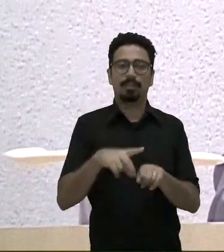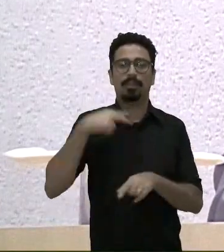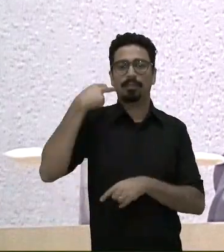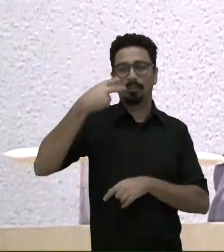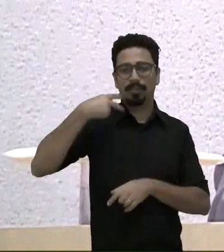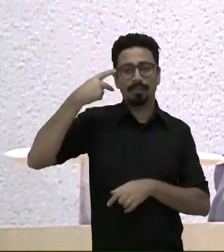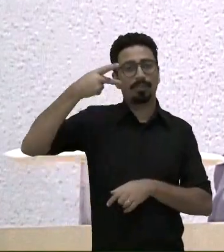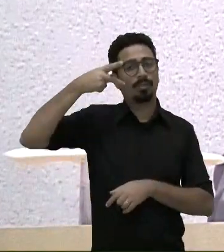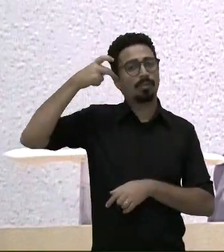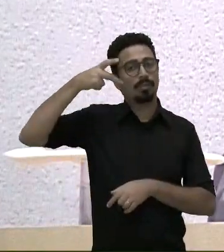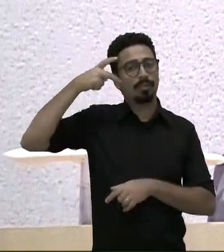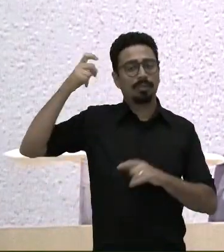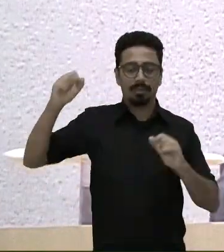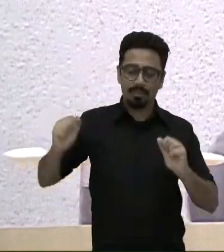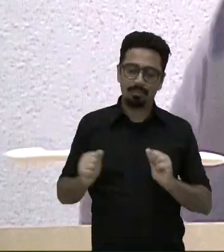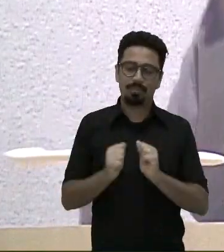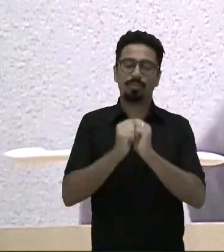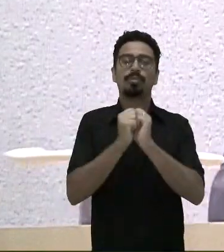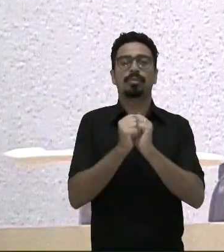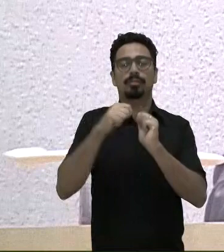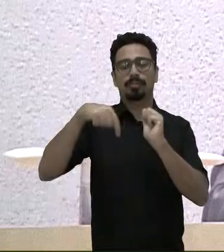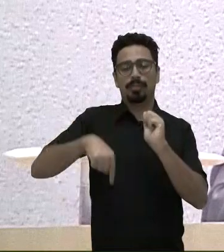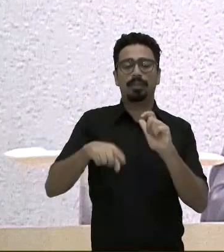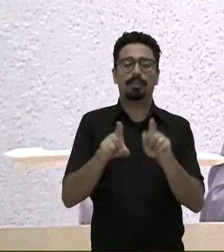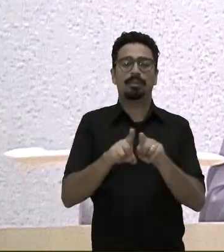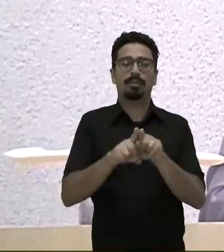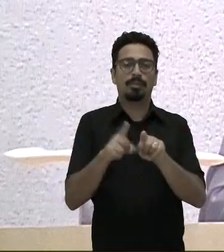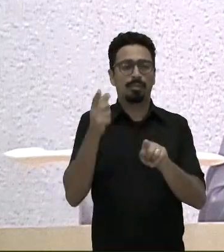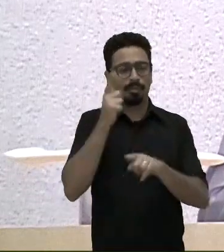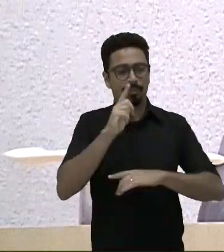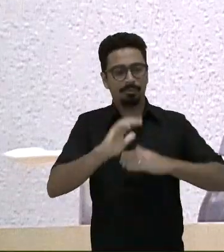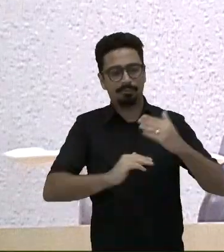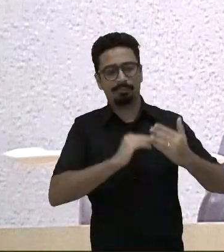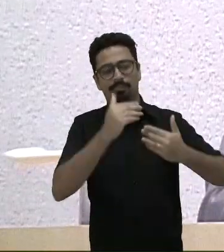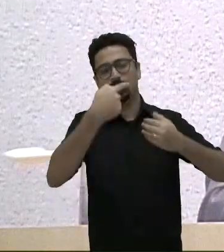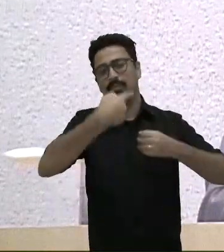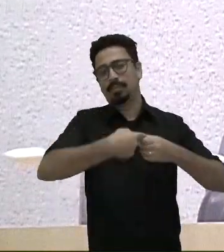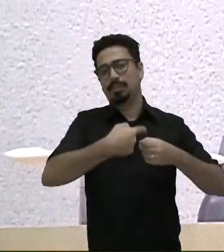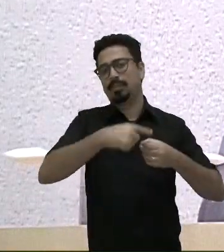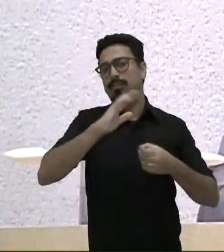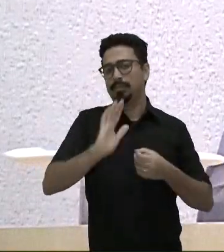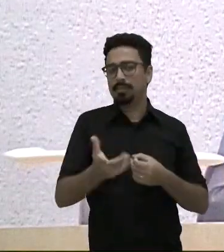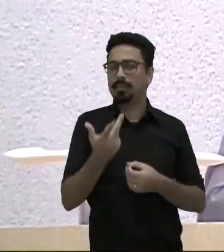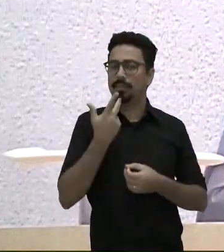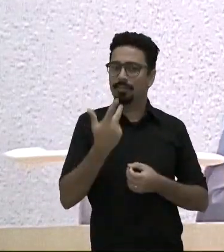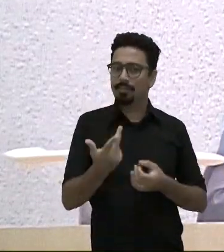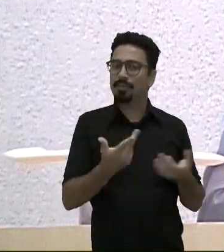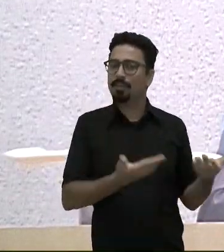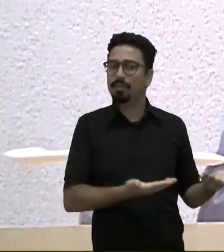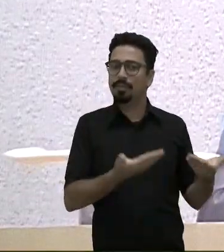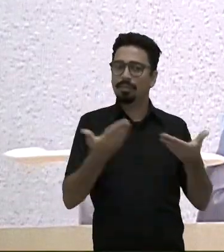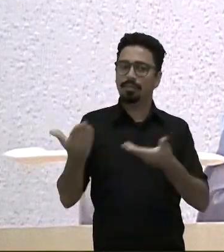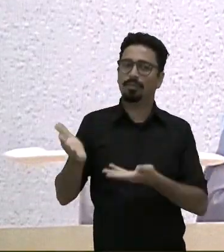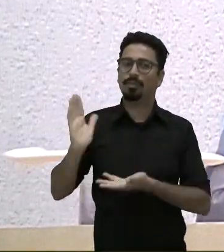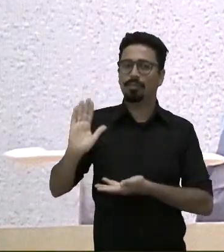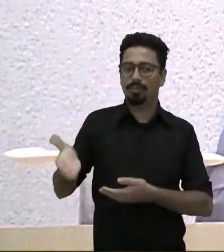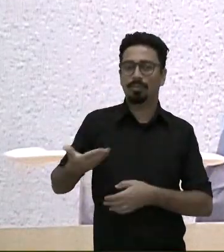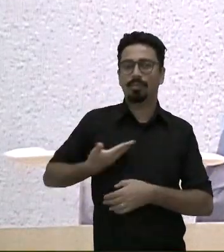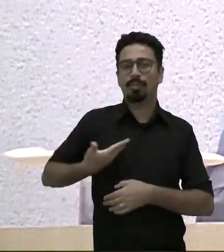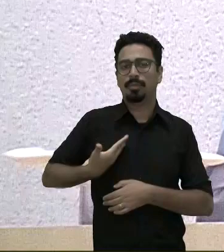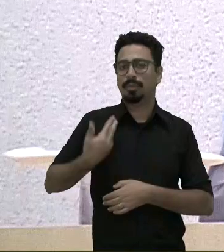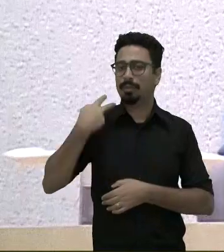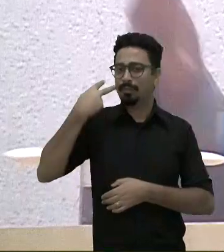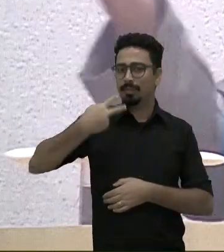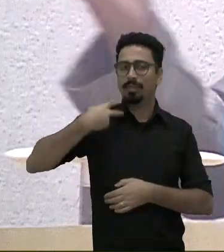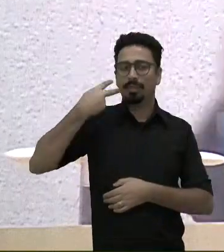que a união dessa casa que faça o desenvolvimento da nossa cidade. E já com a minha fala, eu quero convidar, né, o meu amigo vereador Dentinho, para